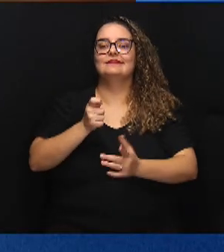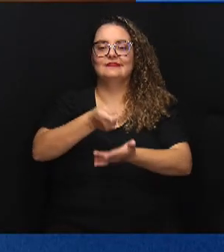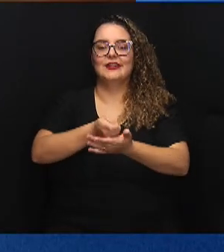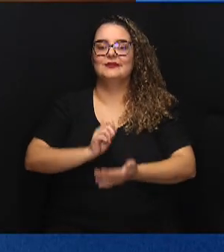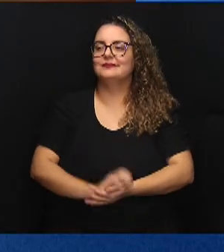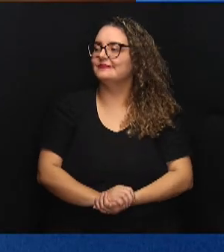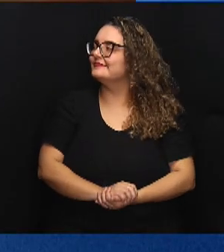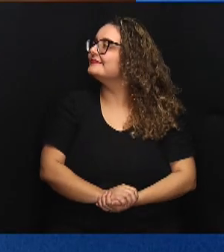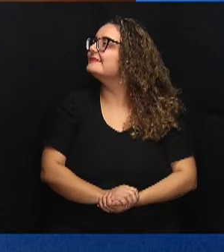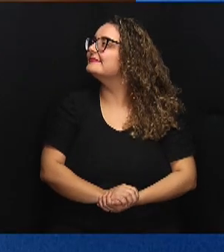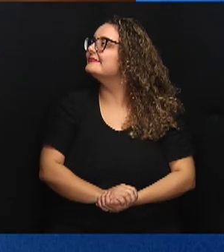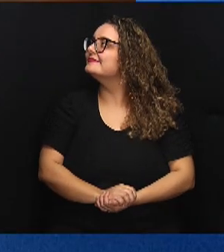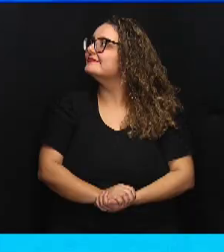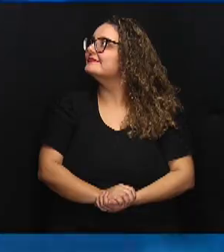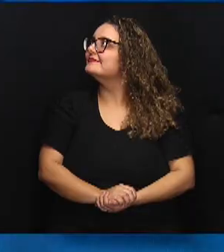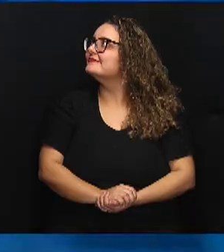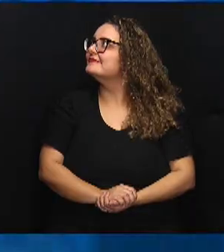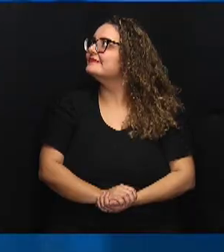pagamento.